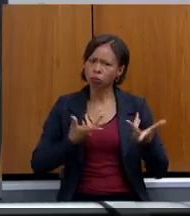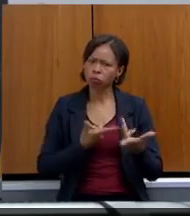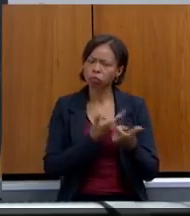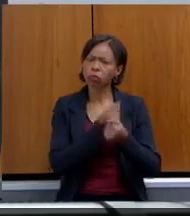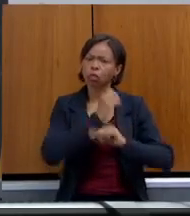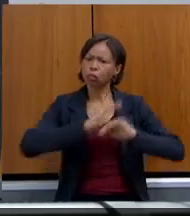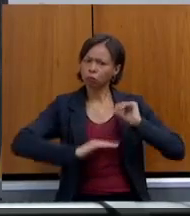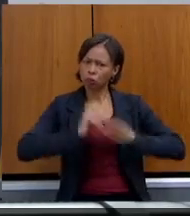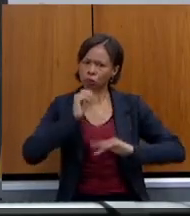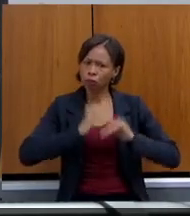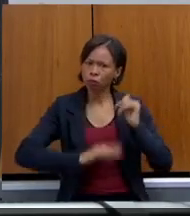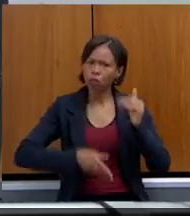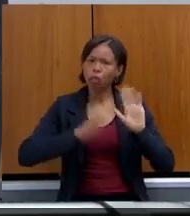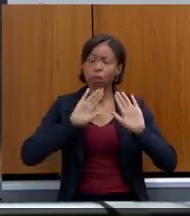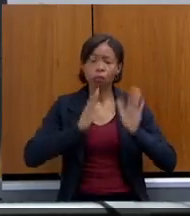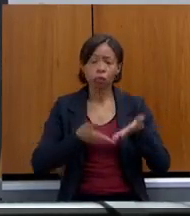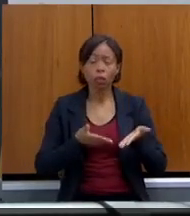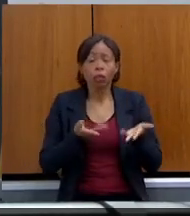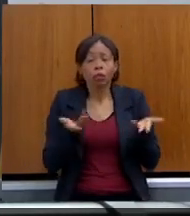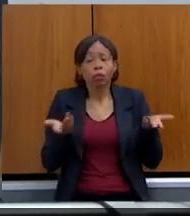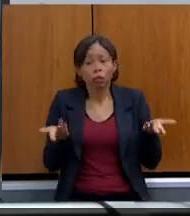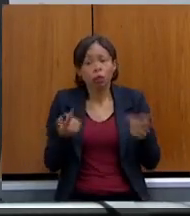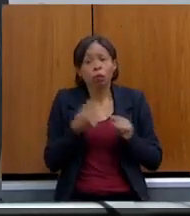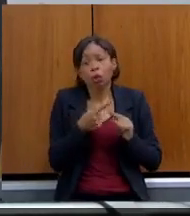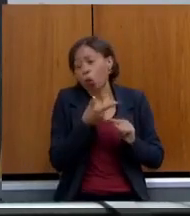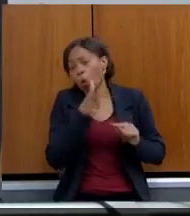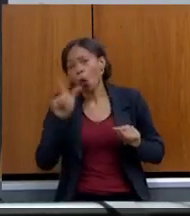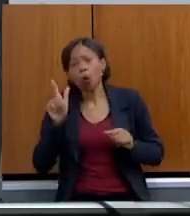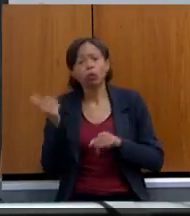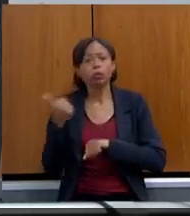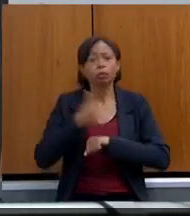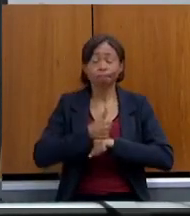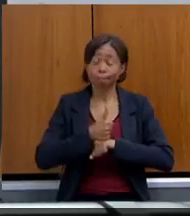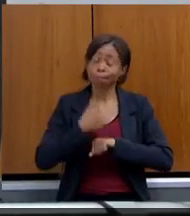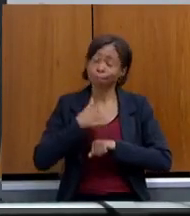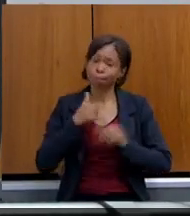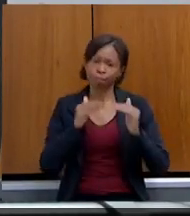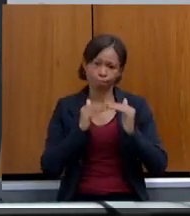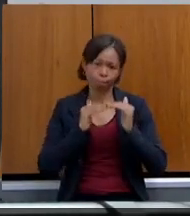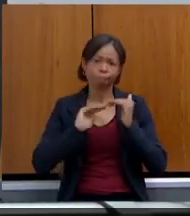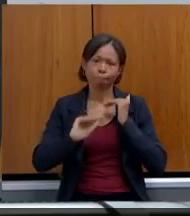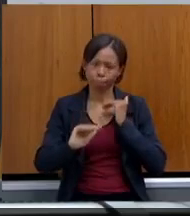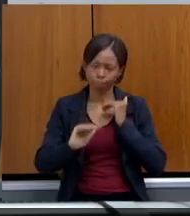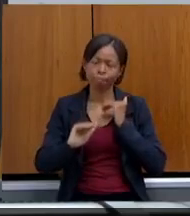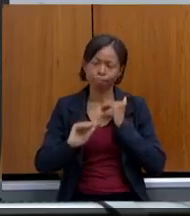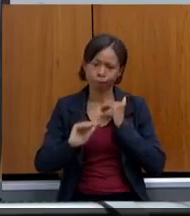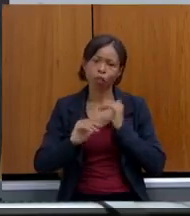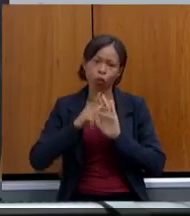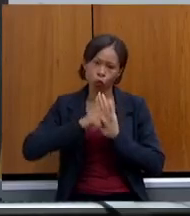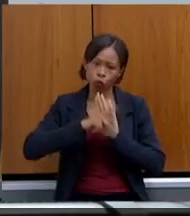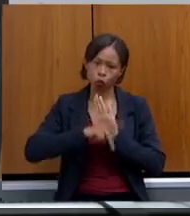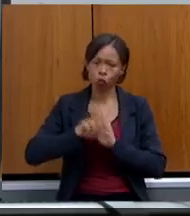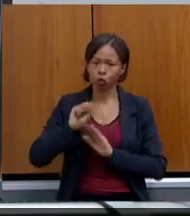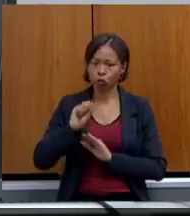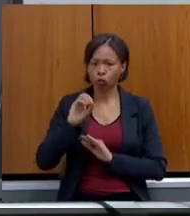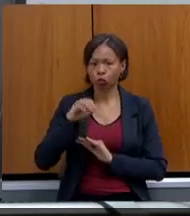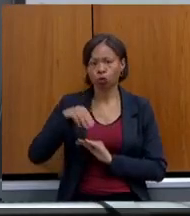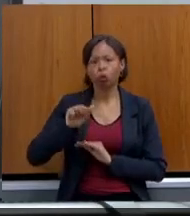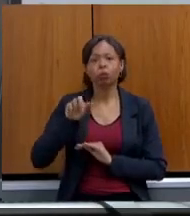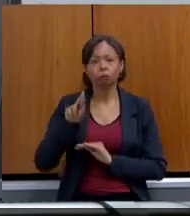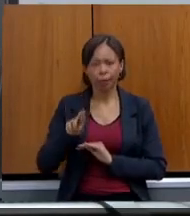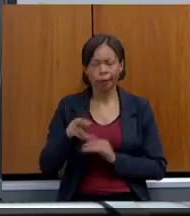técnica da Secretaria dos nossos profissionais então né eu tenho uma discordância aí nesse sentido do projeto somar